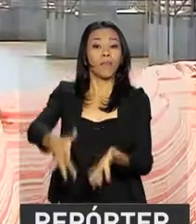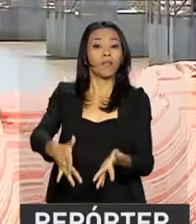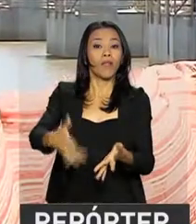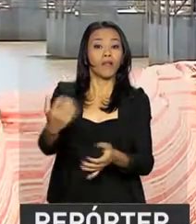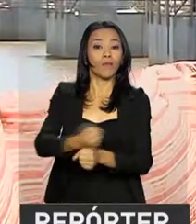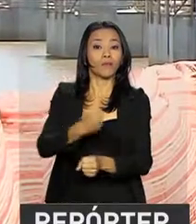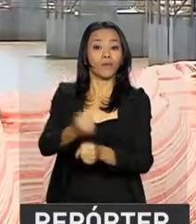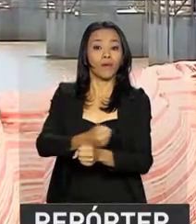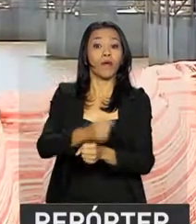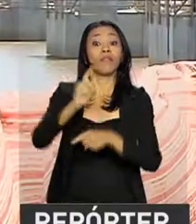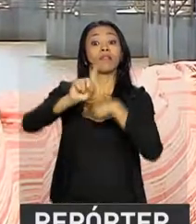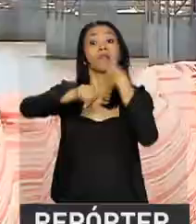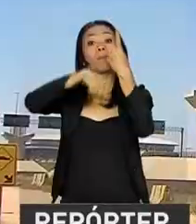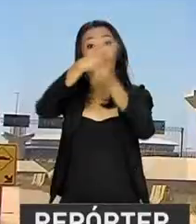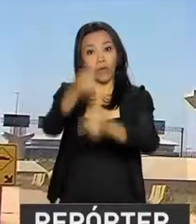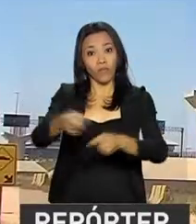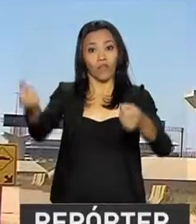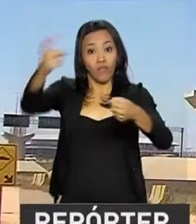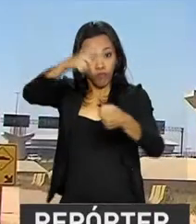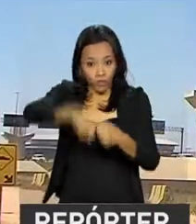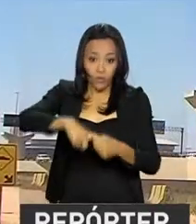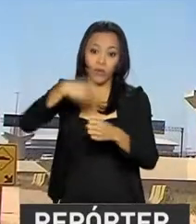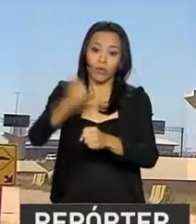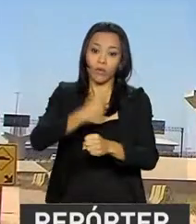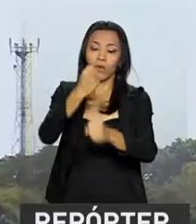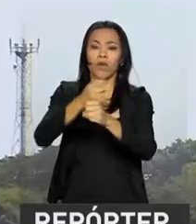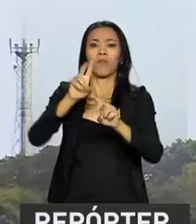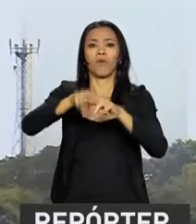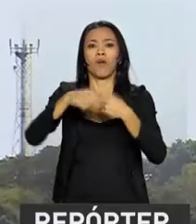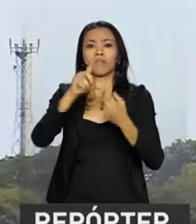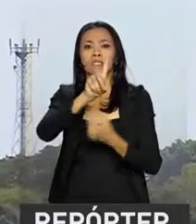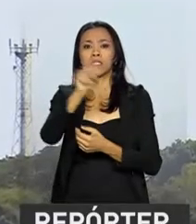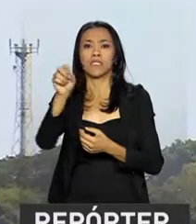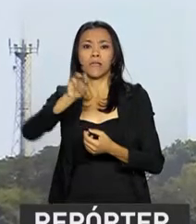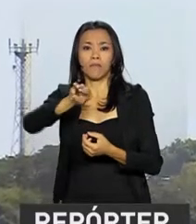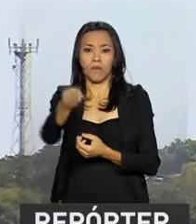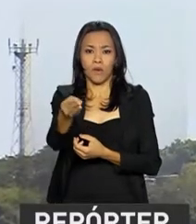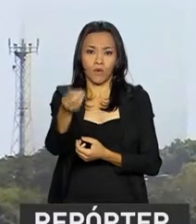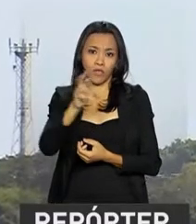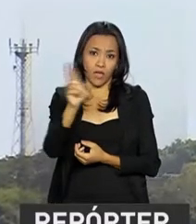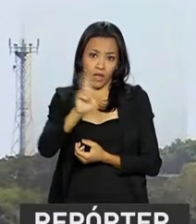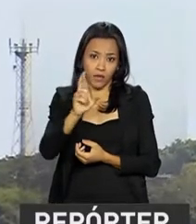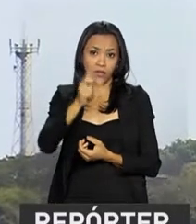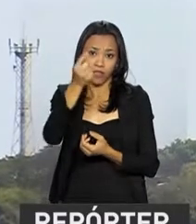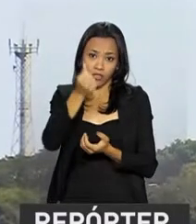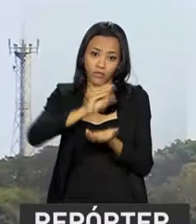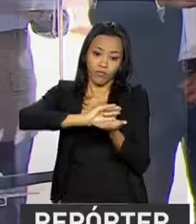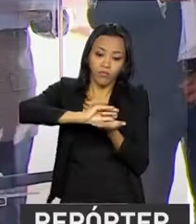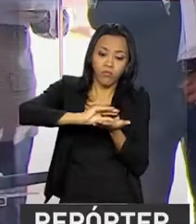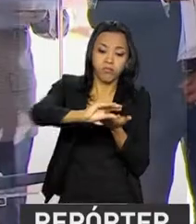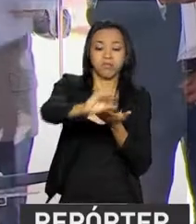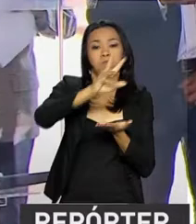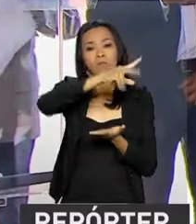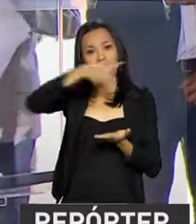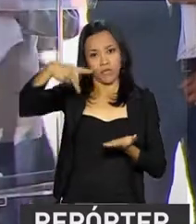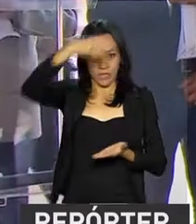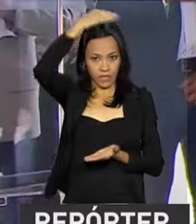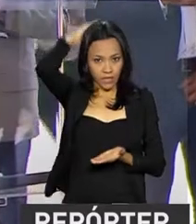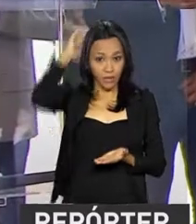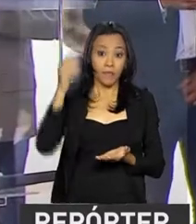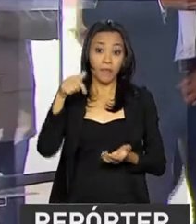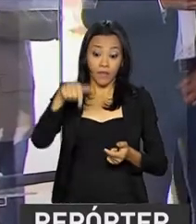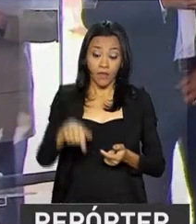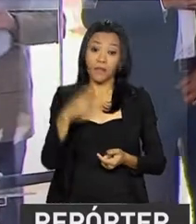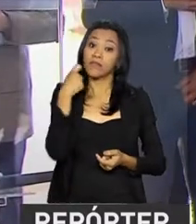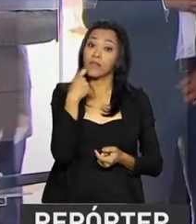foi retomada após a liberação de 100 milhões de reais, autorizados pelo presidente Michel Temer. E nesta